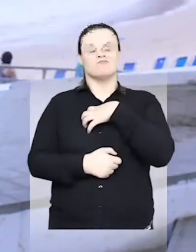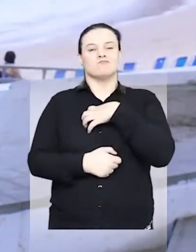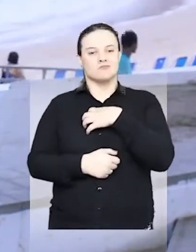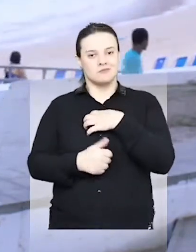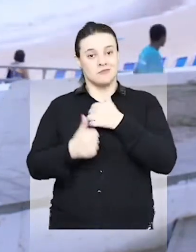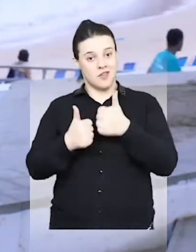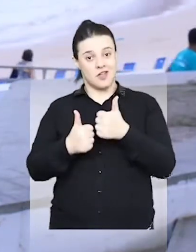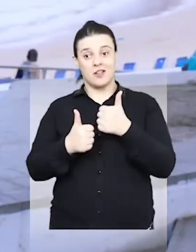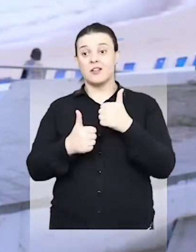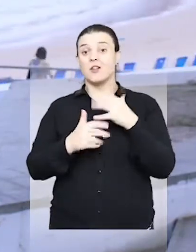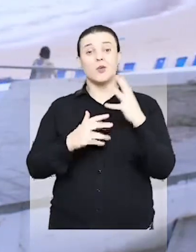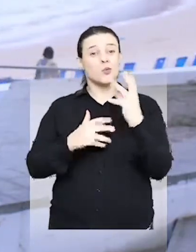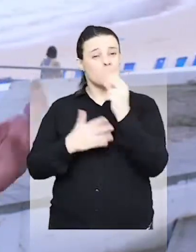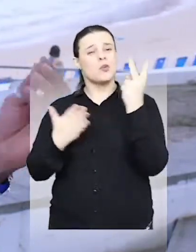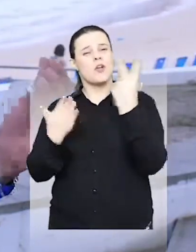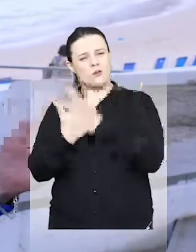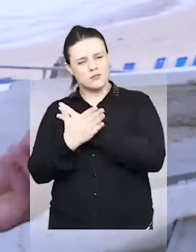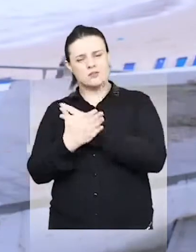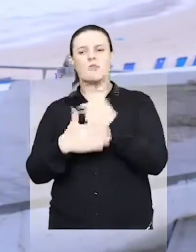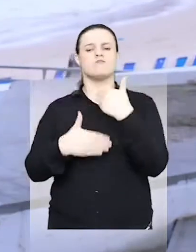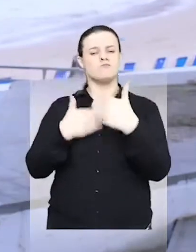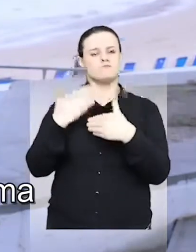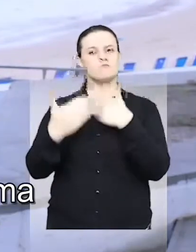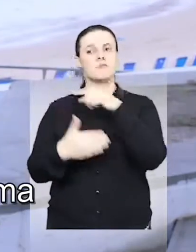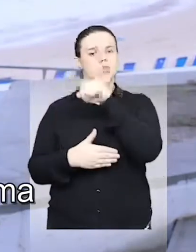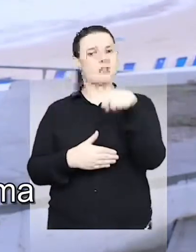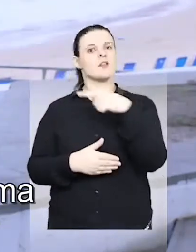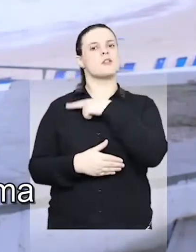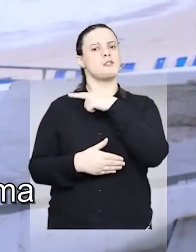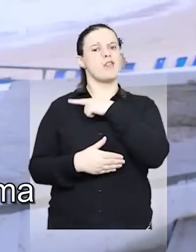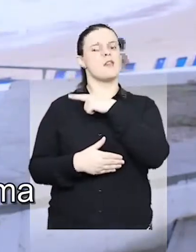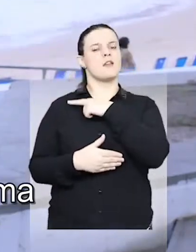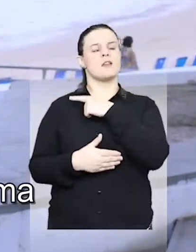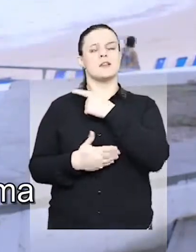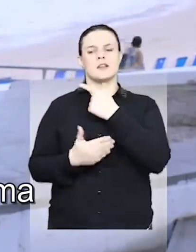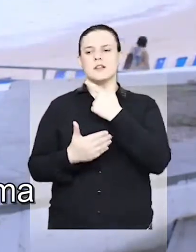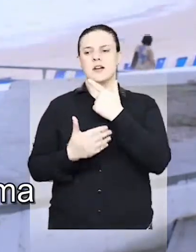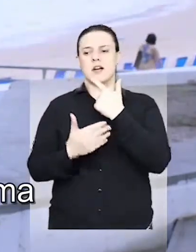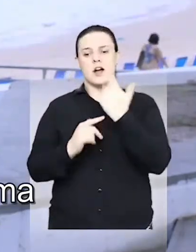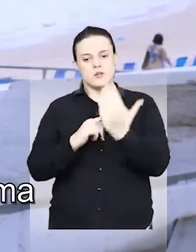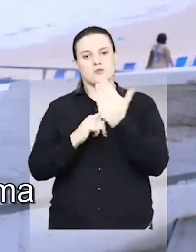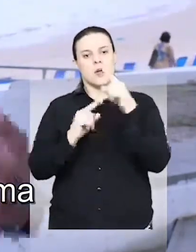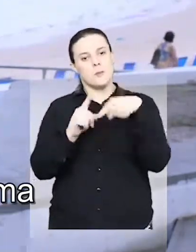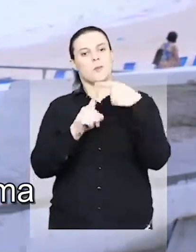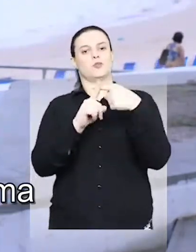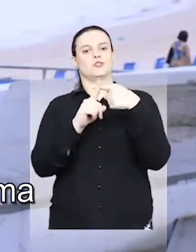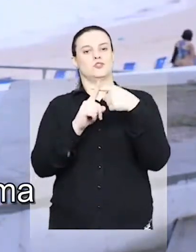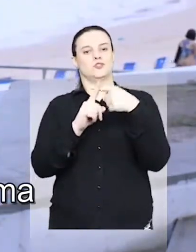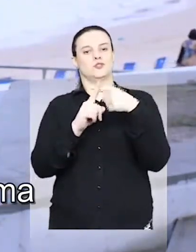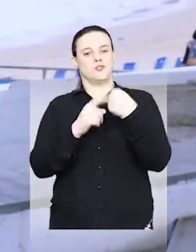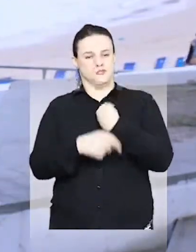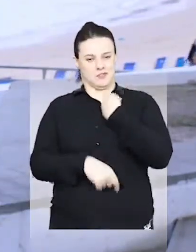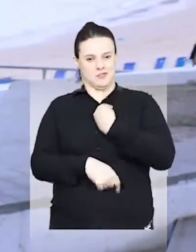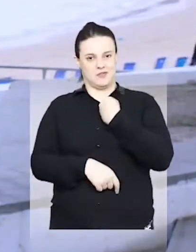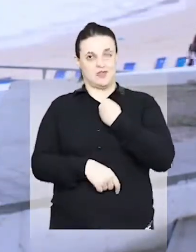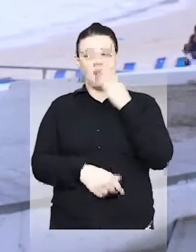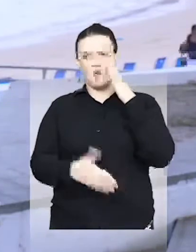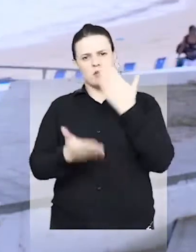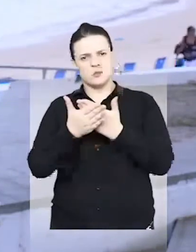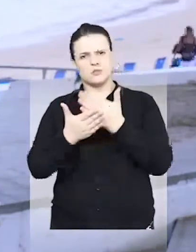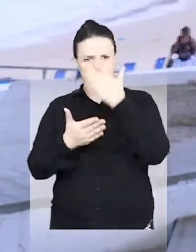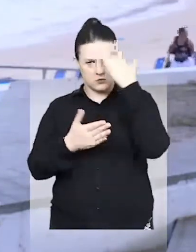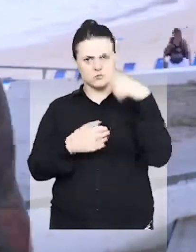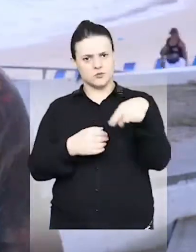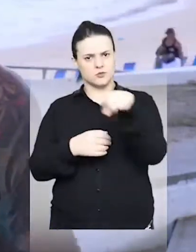mais vivo. Então, tudo o que eles passaram, eu acho que eles têm isso como uma forma de ser mais positivo na vida. Eu acredito que